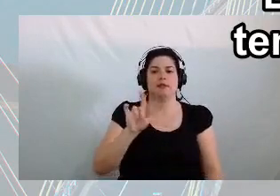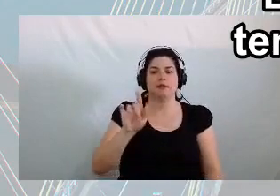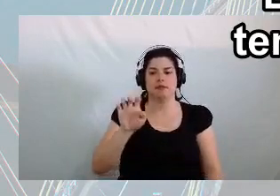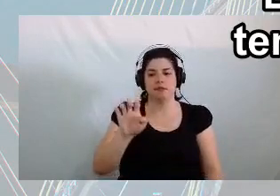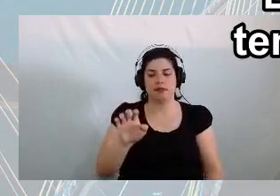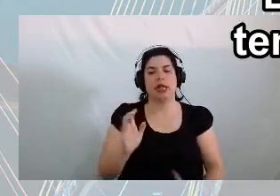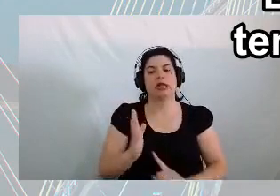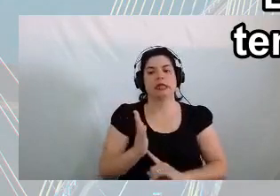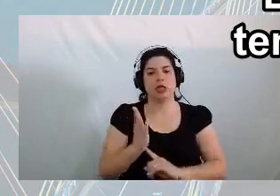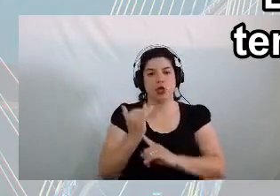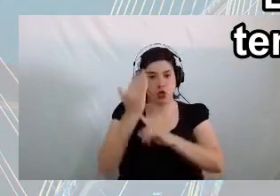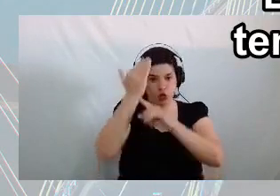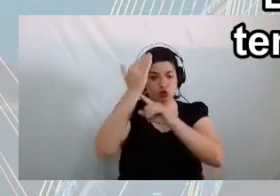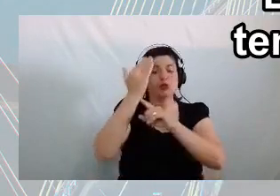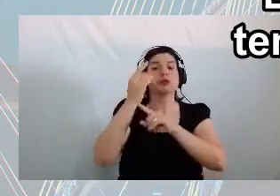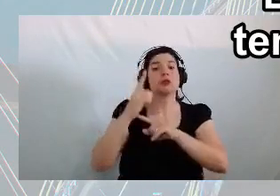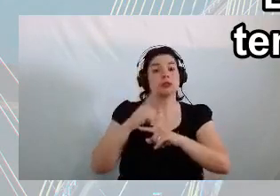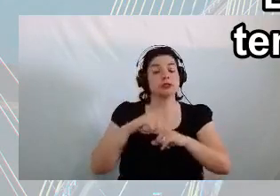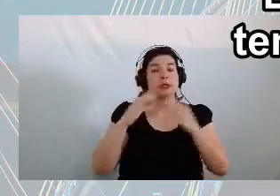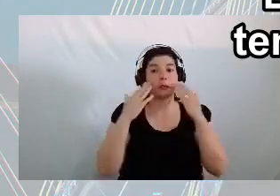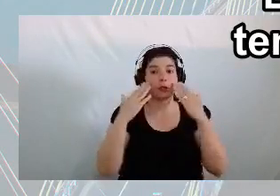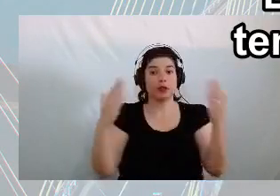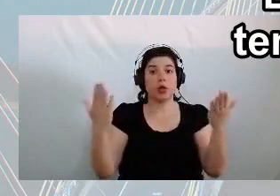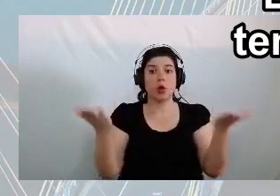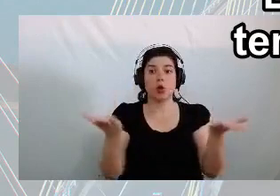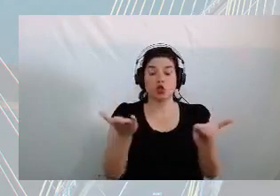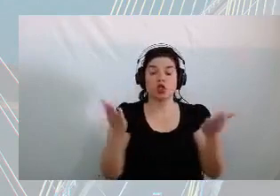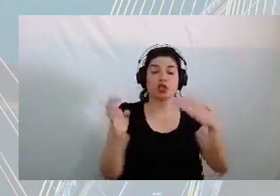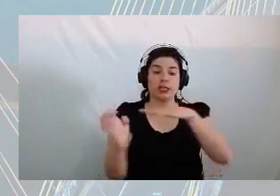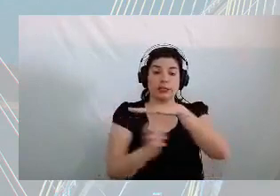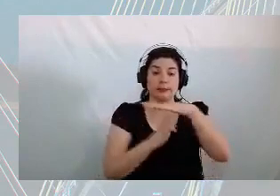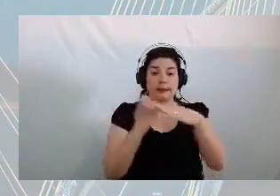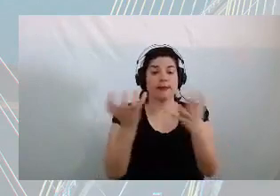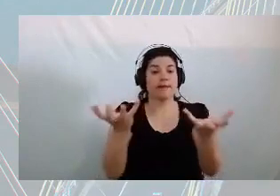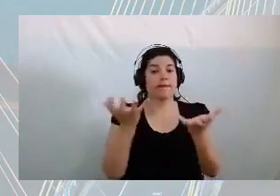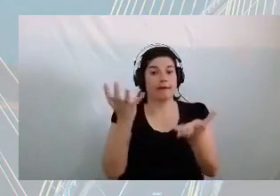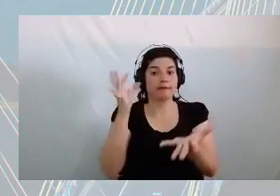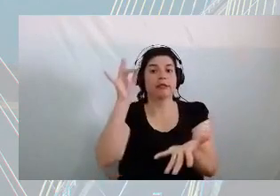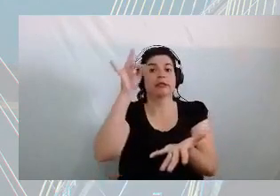muito mais o que a gente tem visto da realidade das empresas na busca por algo assim, né?